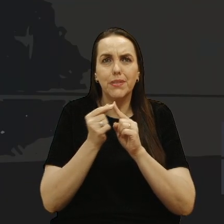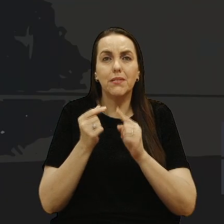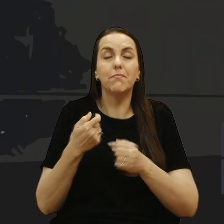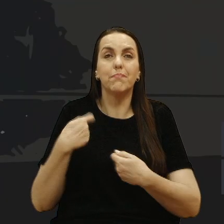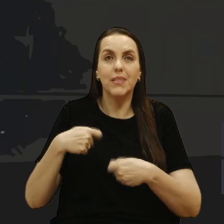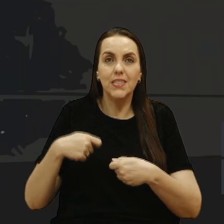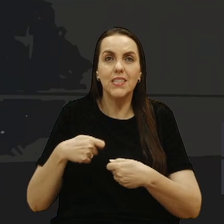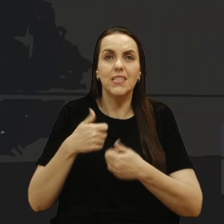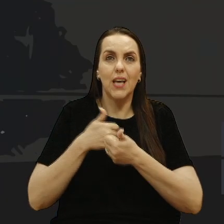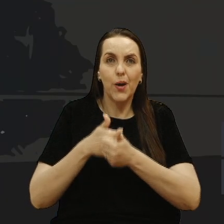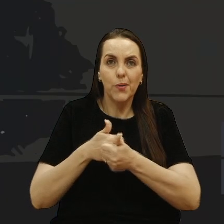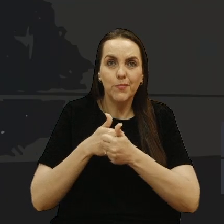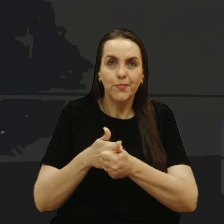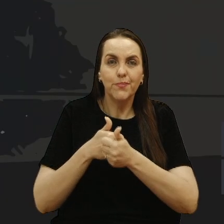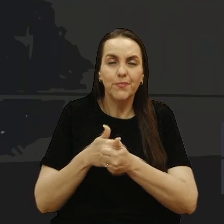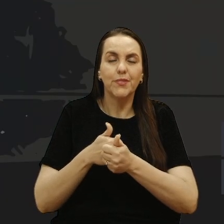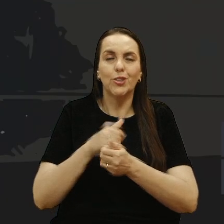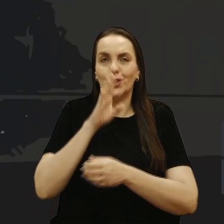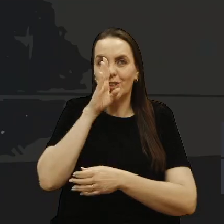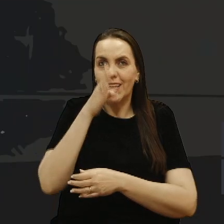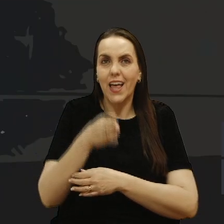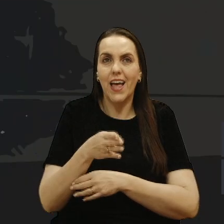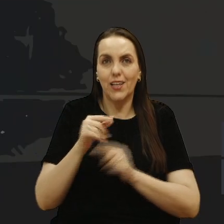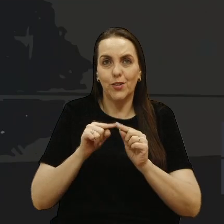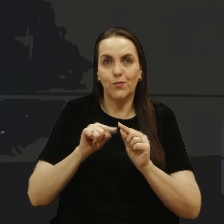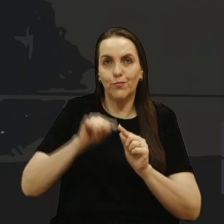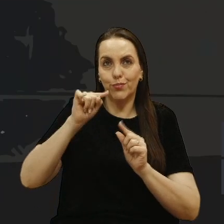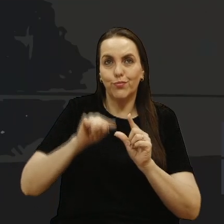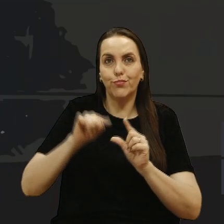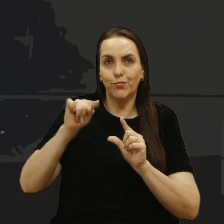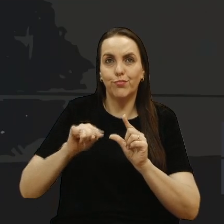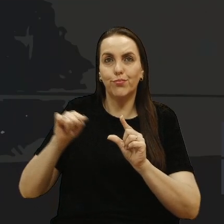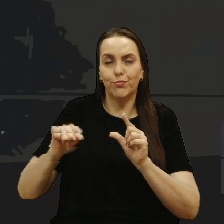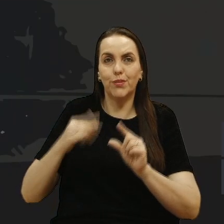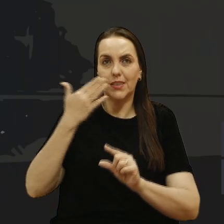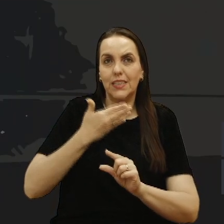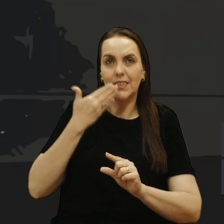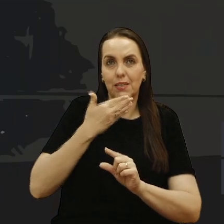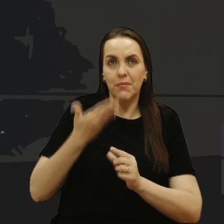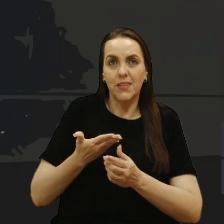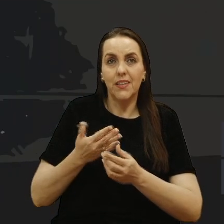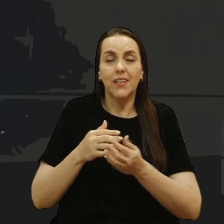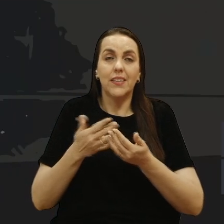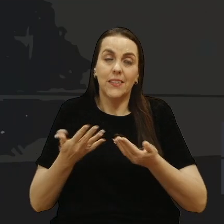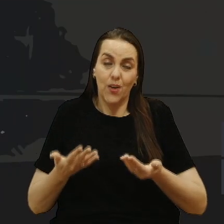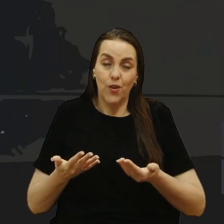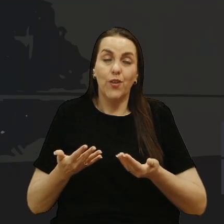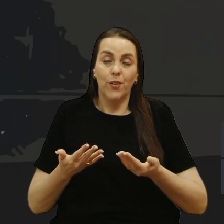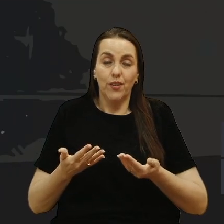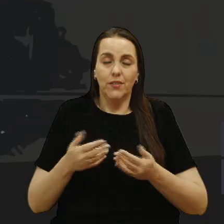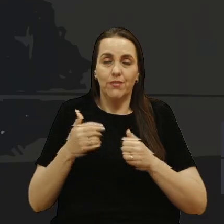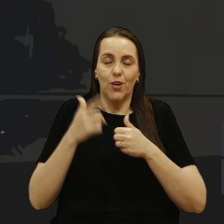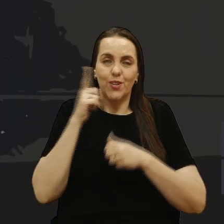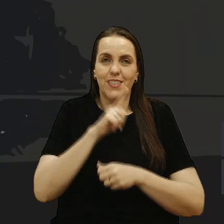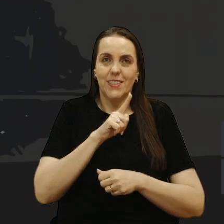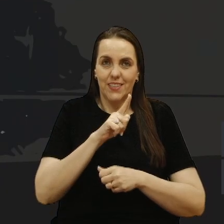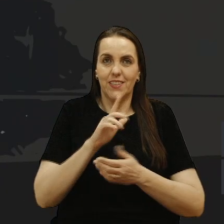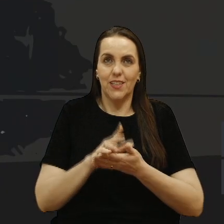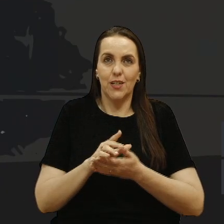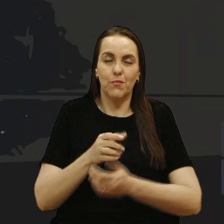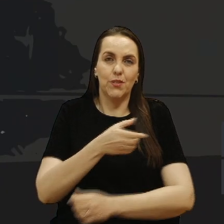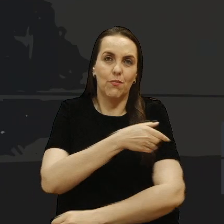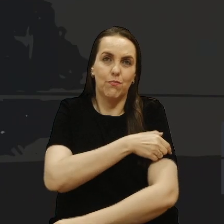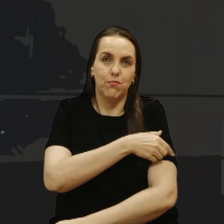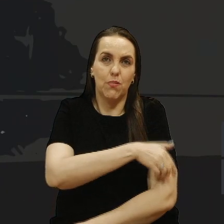ter um acompanhamento direto desses índices de glicemia, enfim. E aí a gente conseguiu, teve a conquista do sensor,